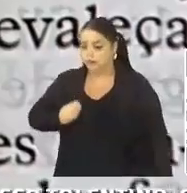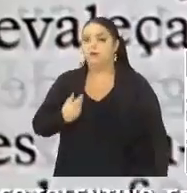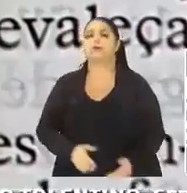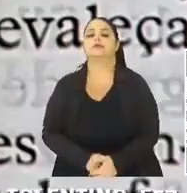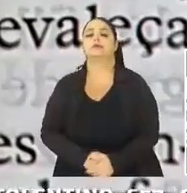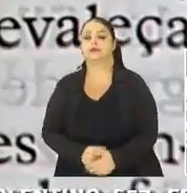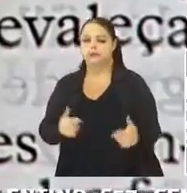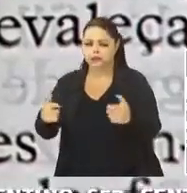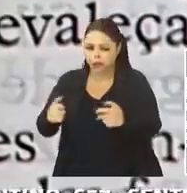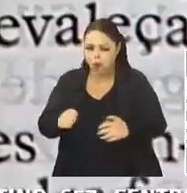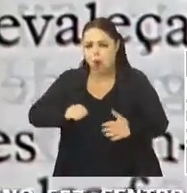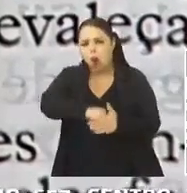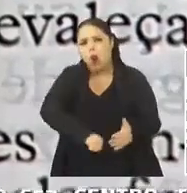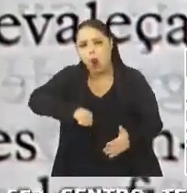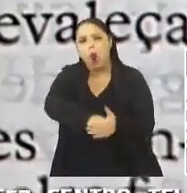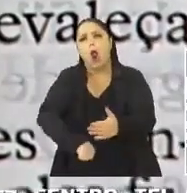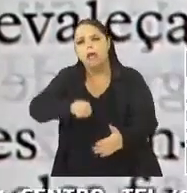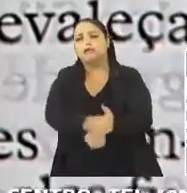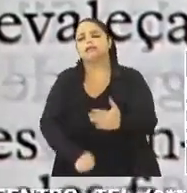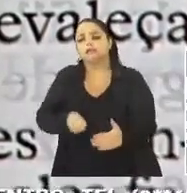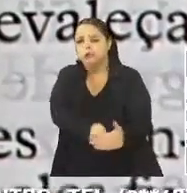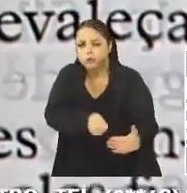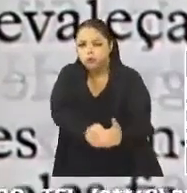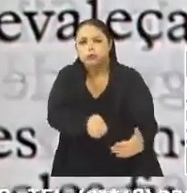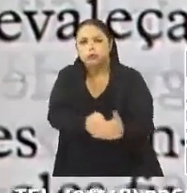a batalha tem sido árdua.